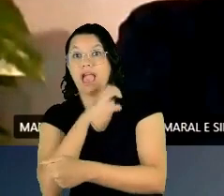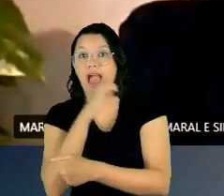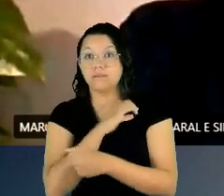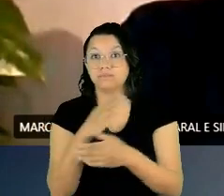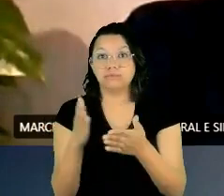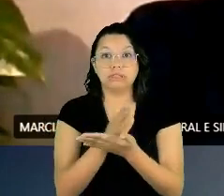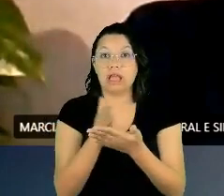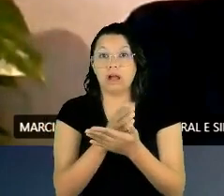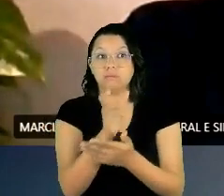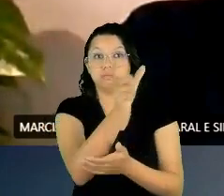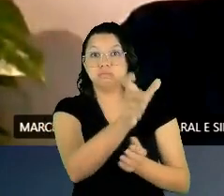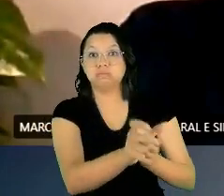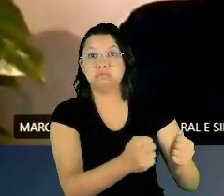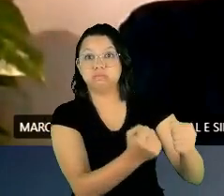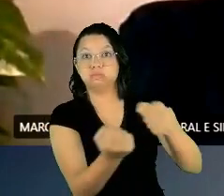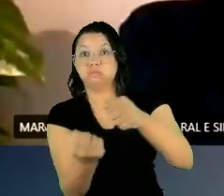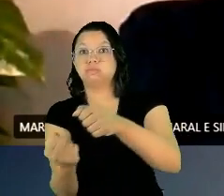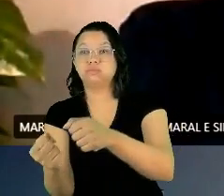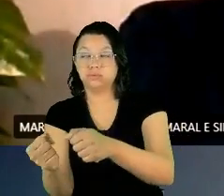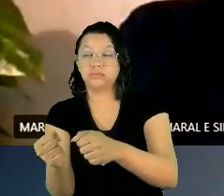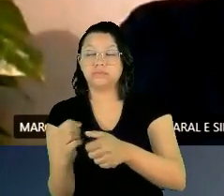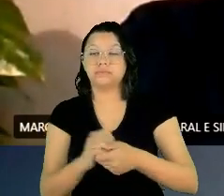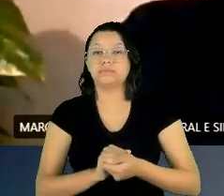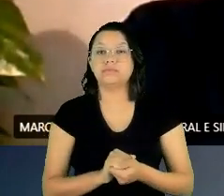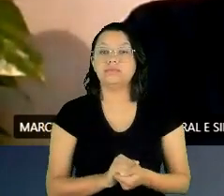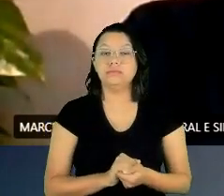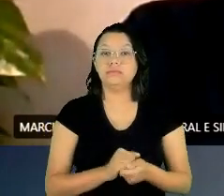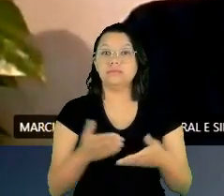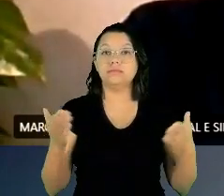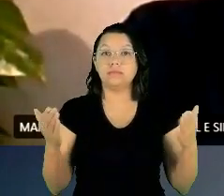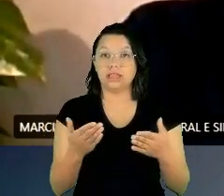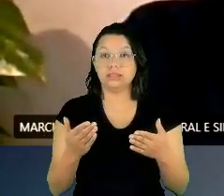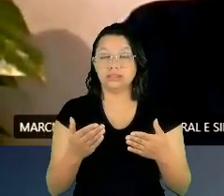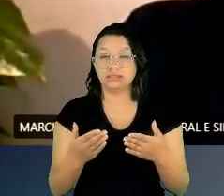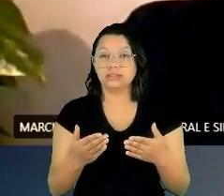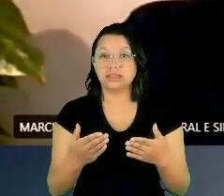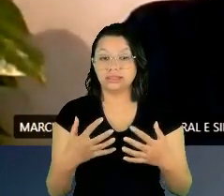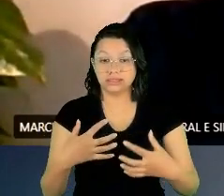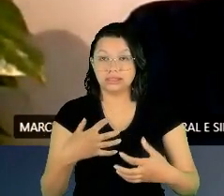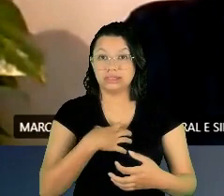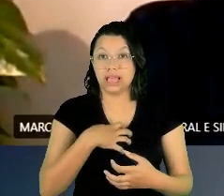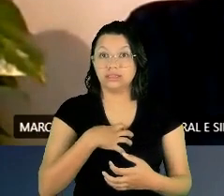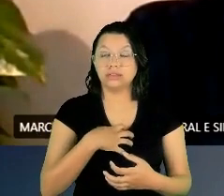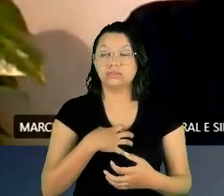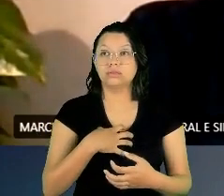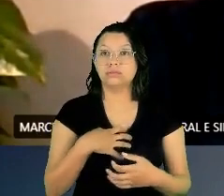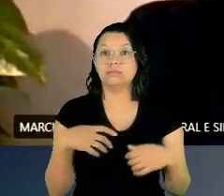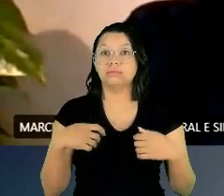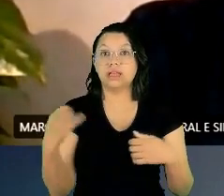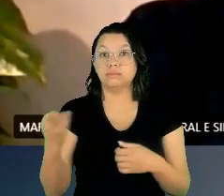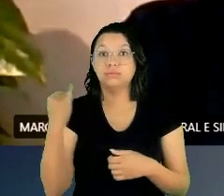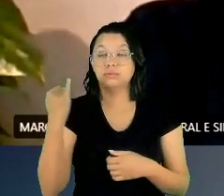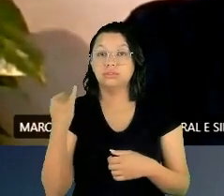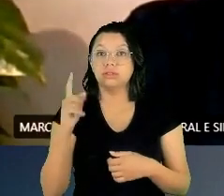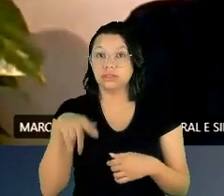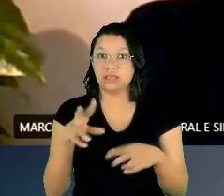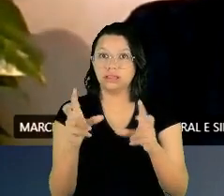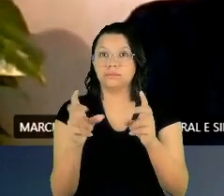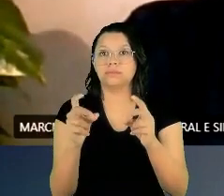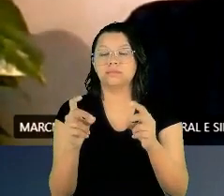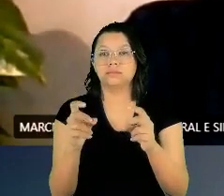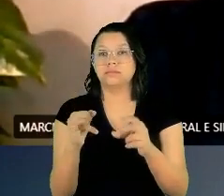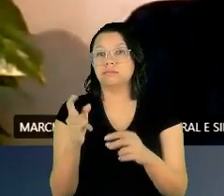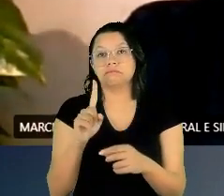desviar o carro rapidamente de algum estímulo que entrou na sua frente, esses reflexos, eles são importantes